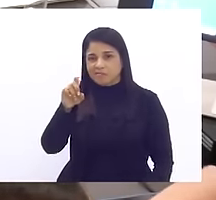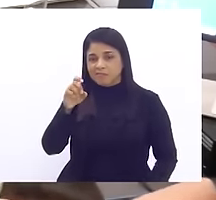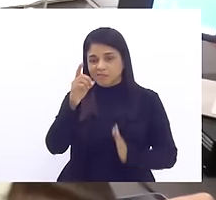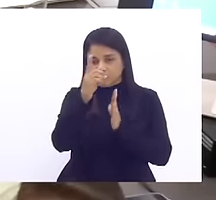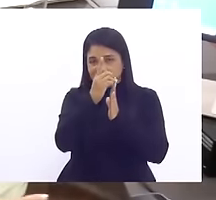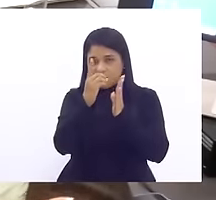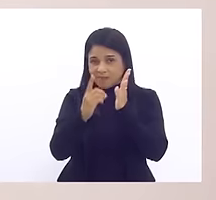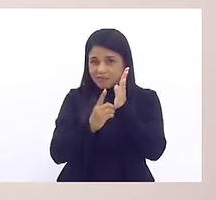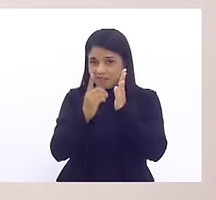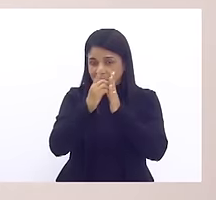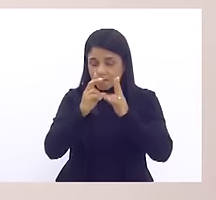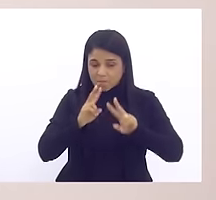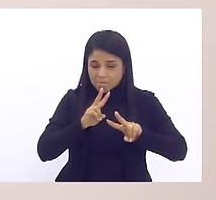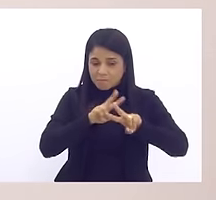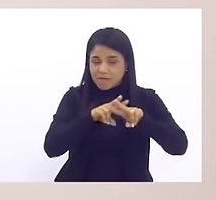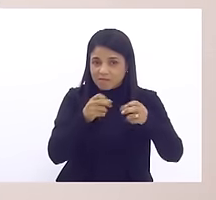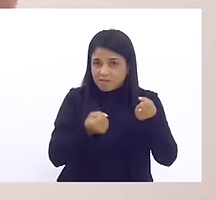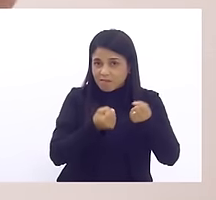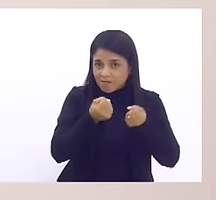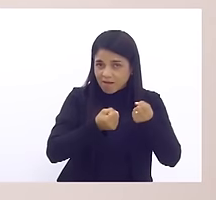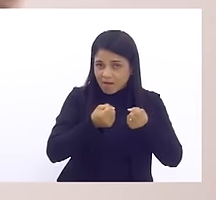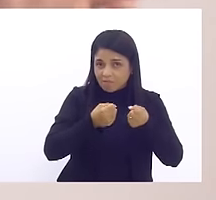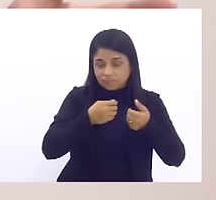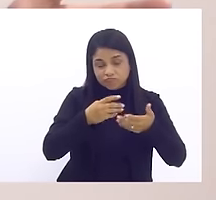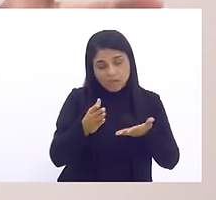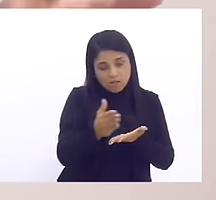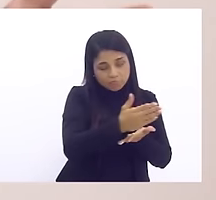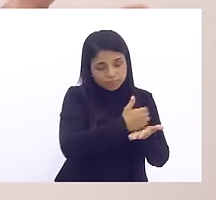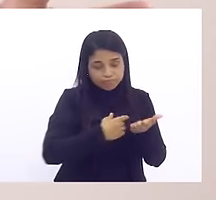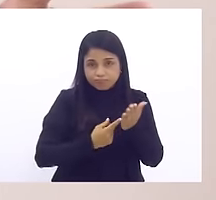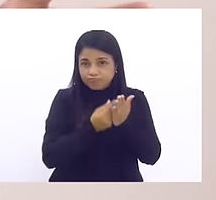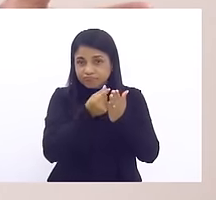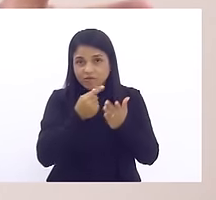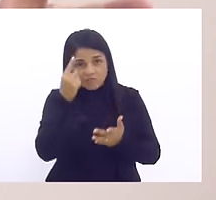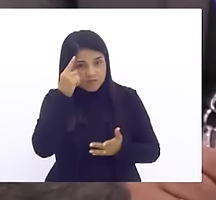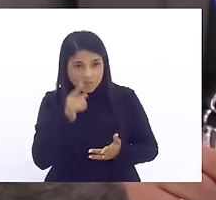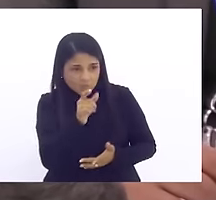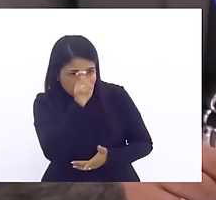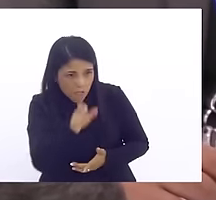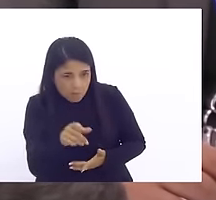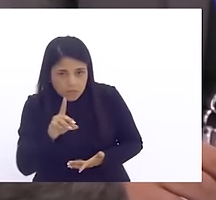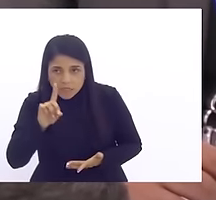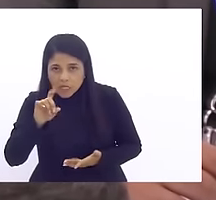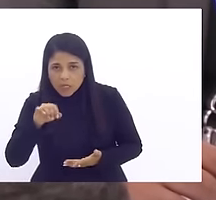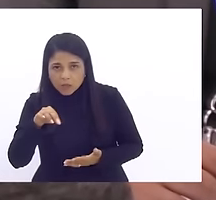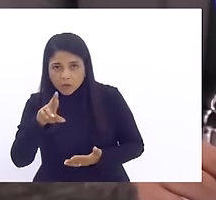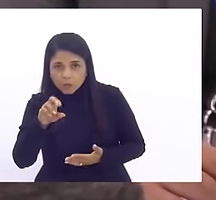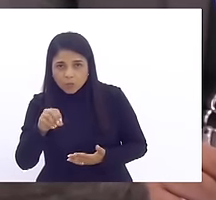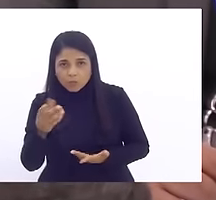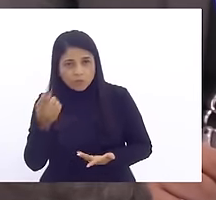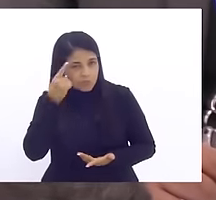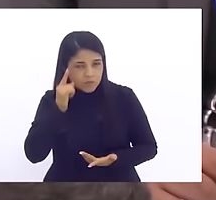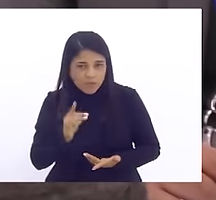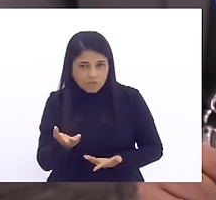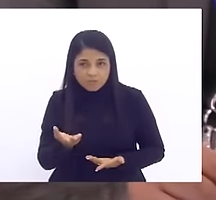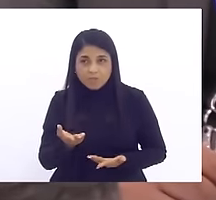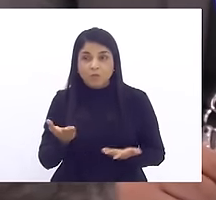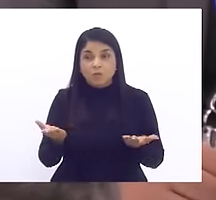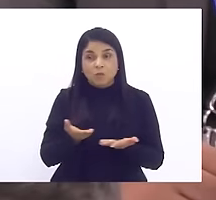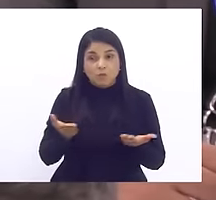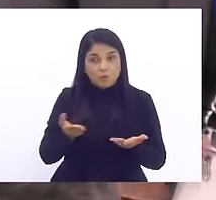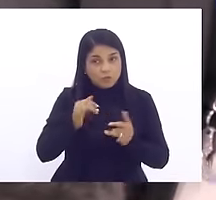para prender veículos das pessoas para arrecadar e vocês não sabem de nada Inclusive eu hoje comentei aqui